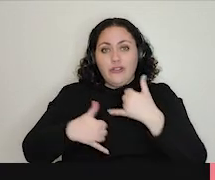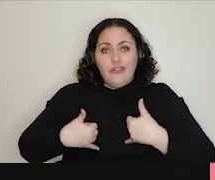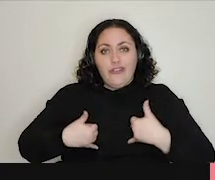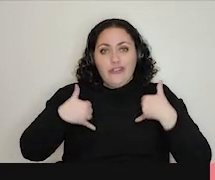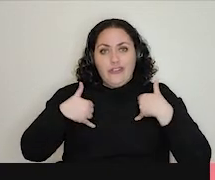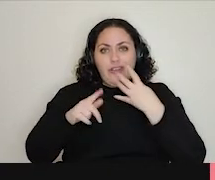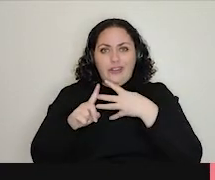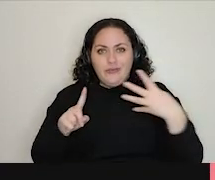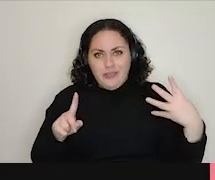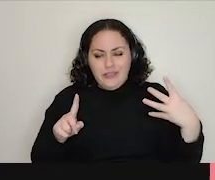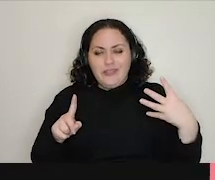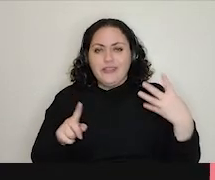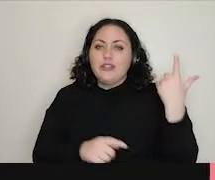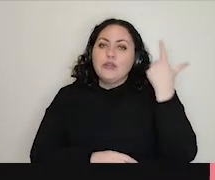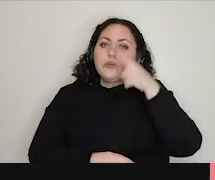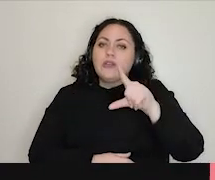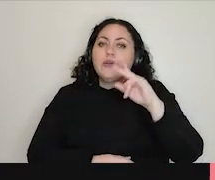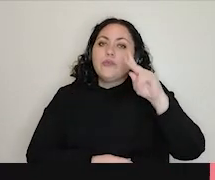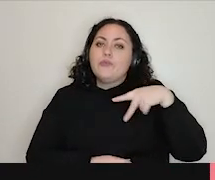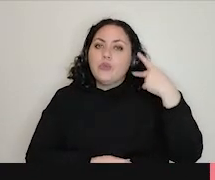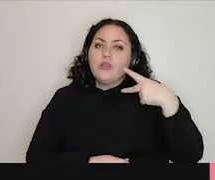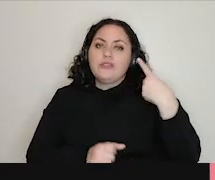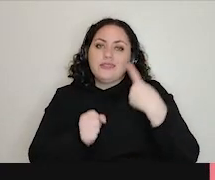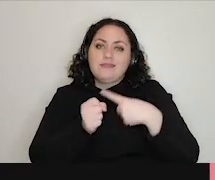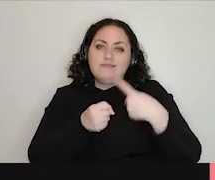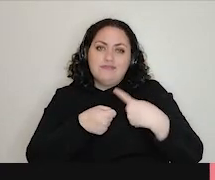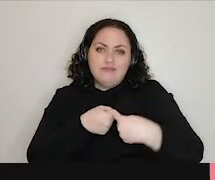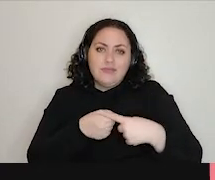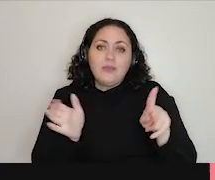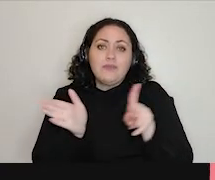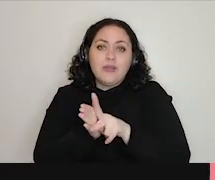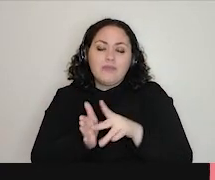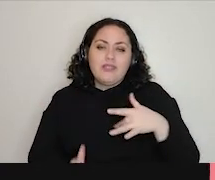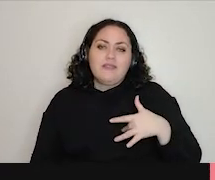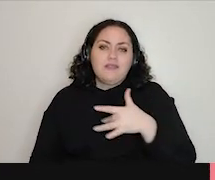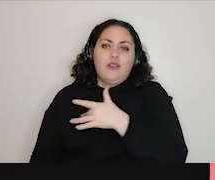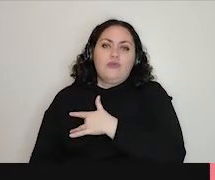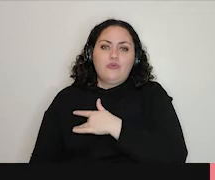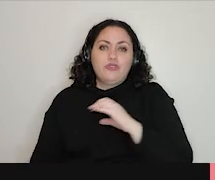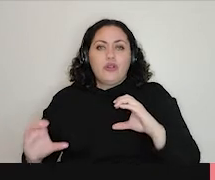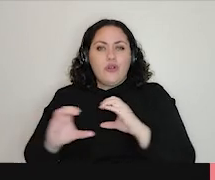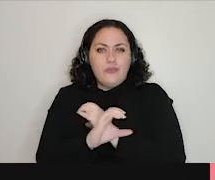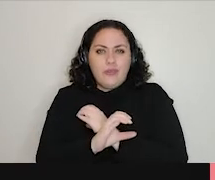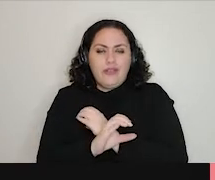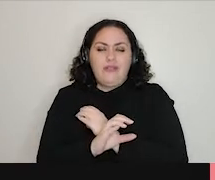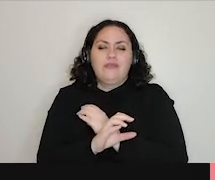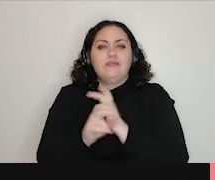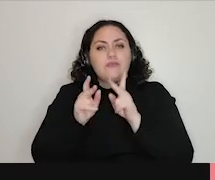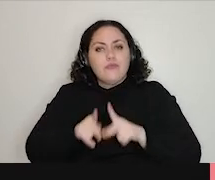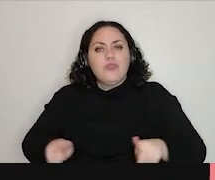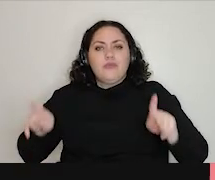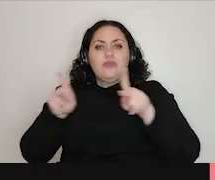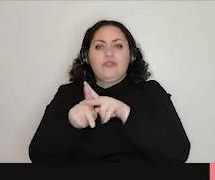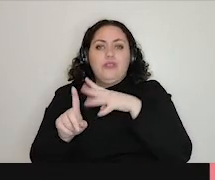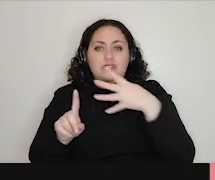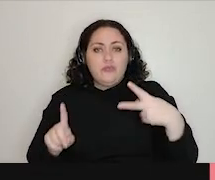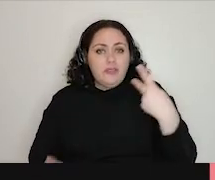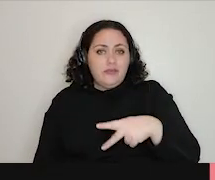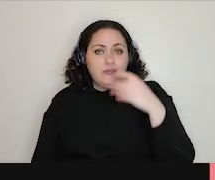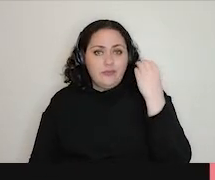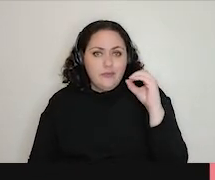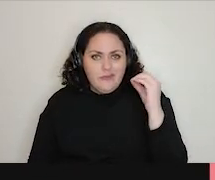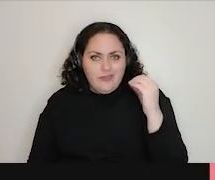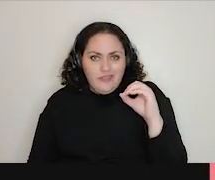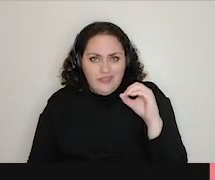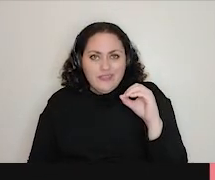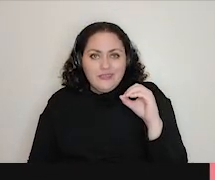LGBT, a política municipal de saúde integral, de atenção em saúde integral da população LGBT aqui no município de Porto Alegre,